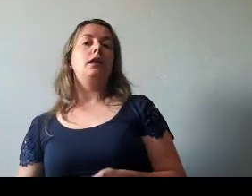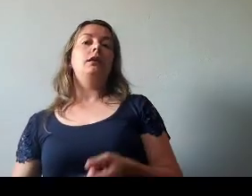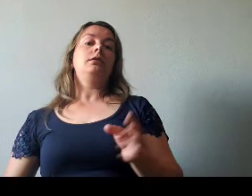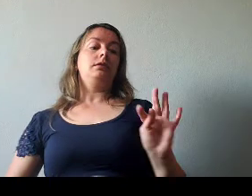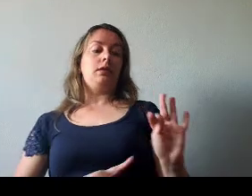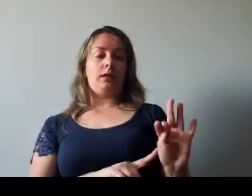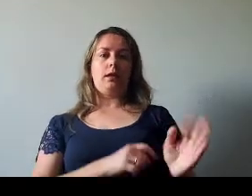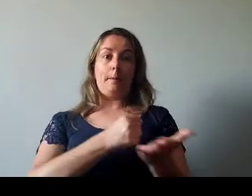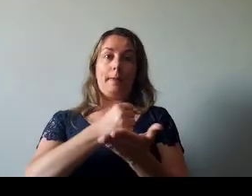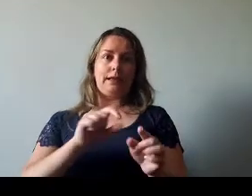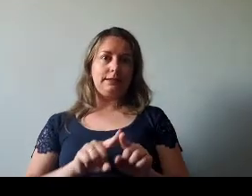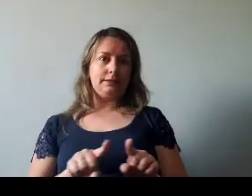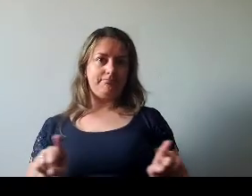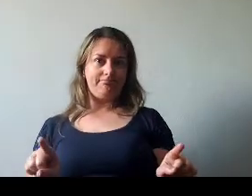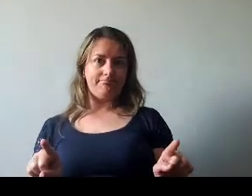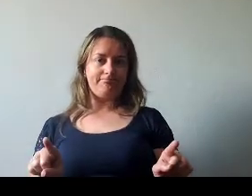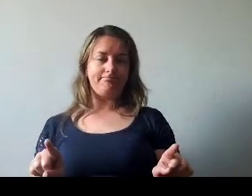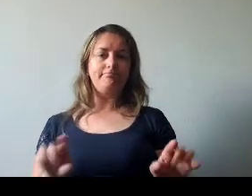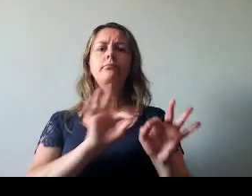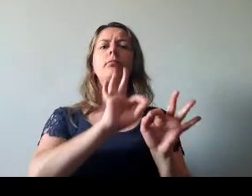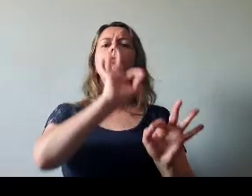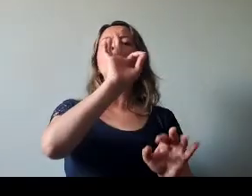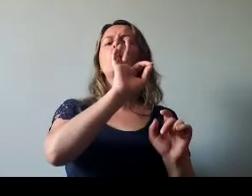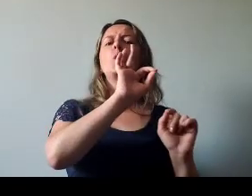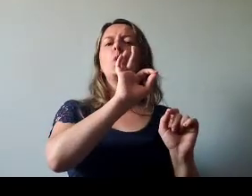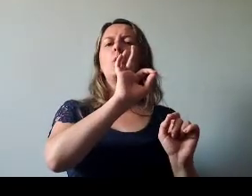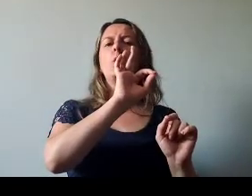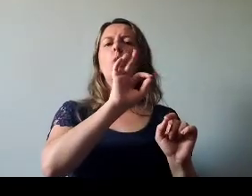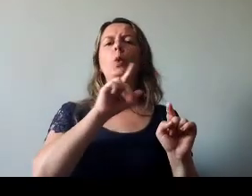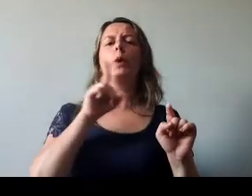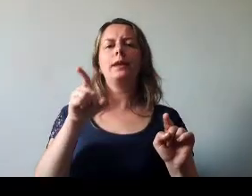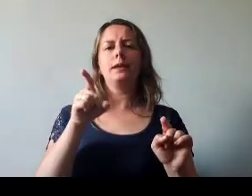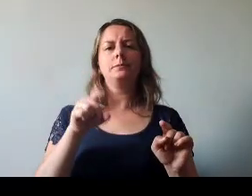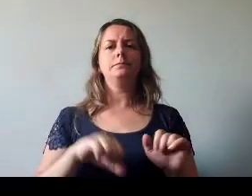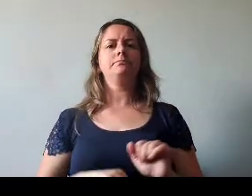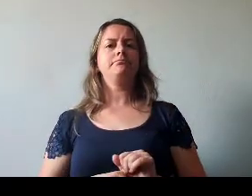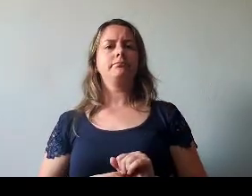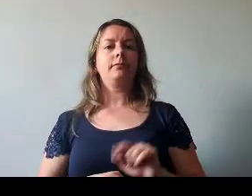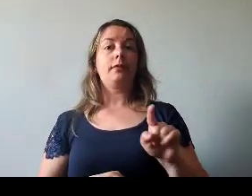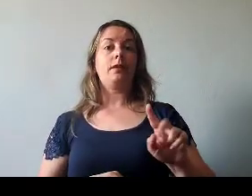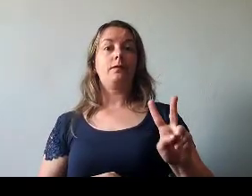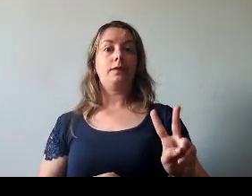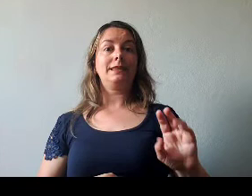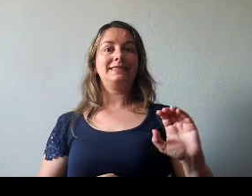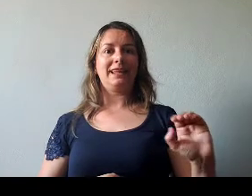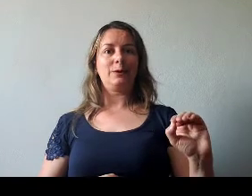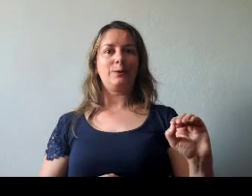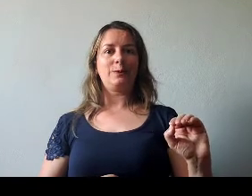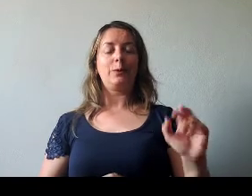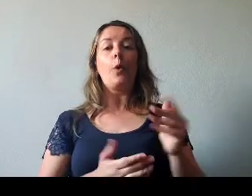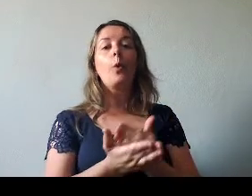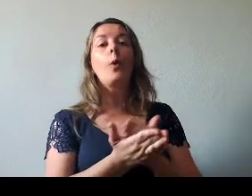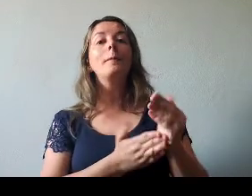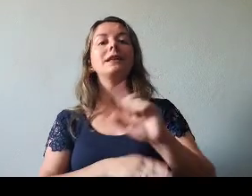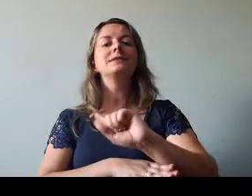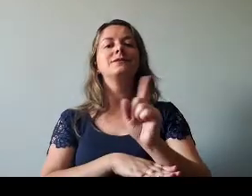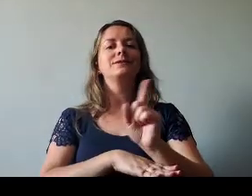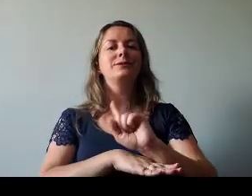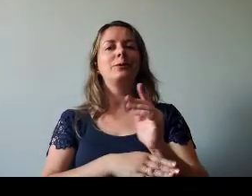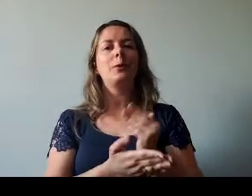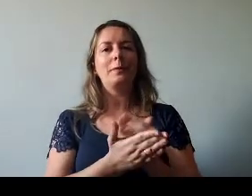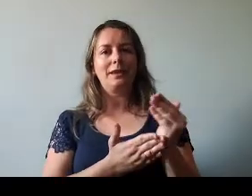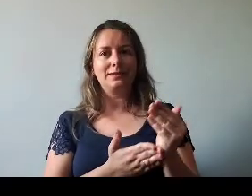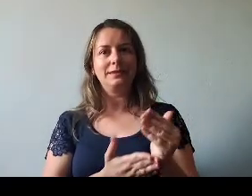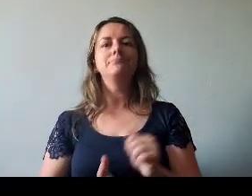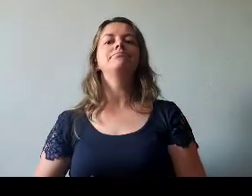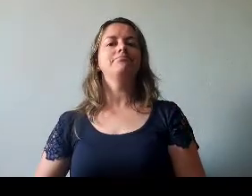e a altura é a velocidade inicial, v0 aqui, ó. Então, v0t, tá? Então, é base vezes altura,